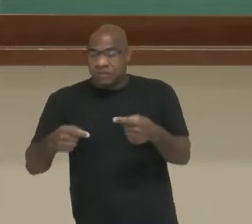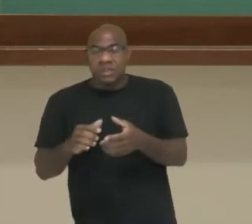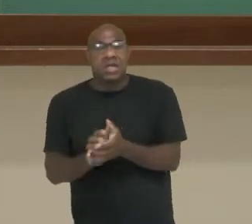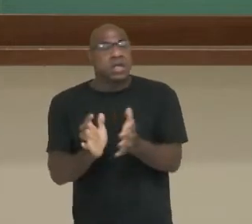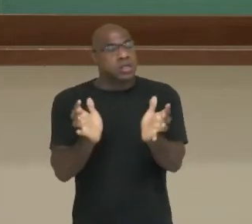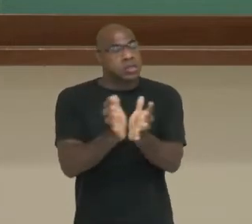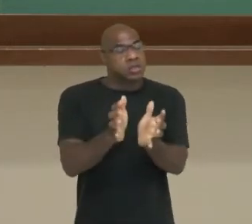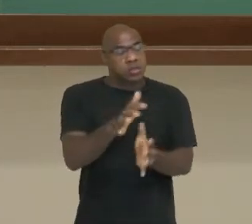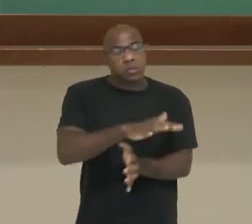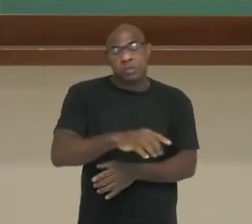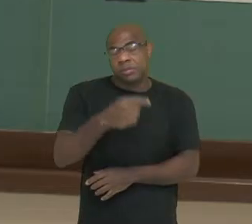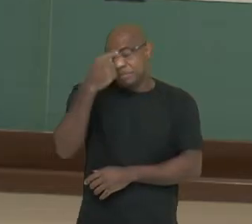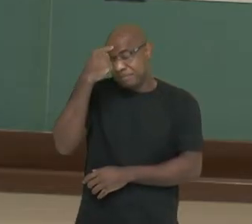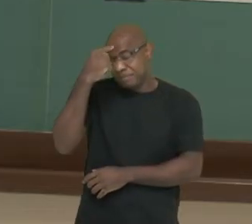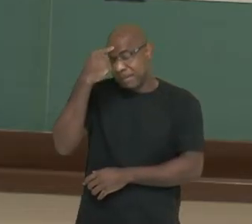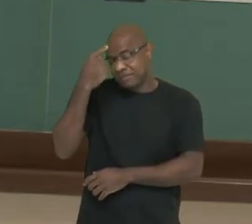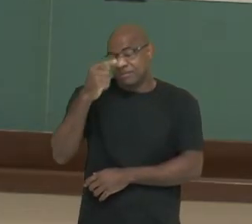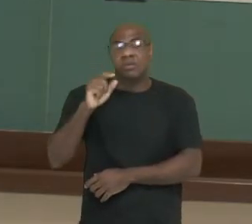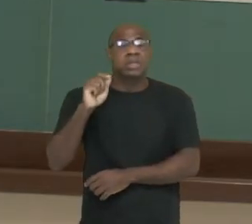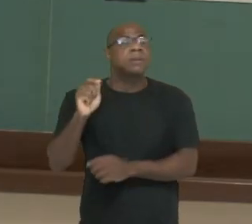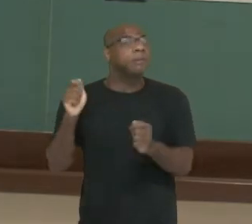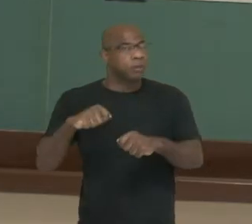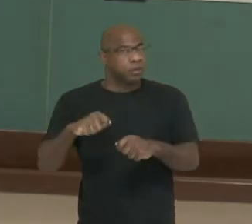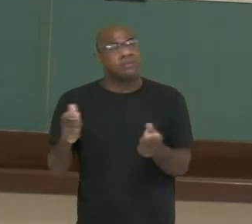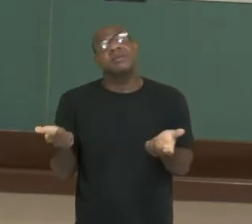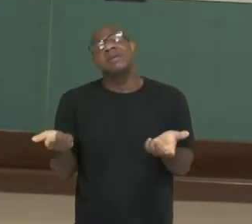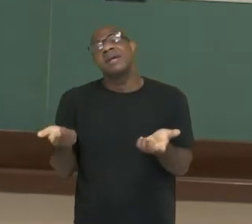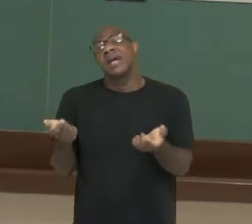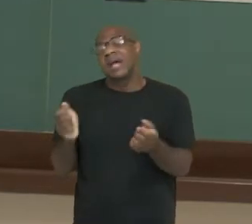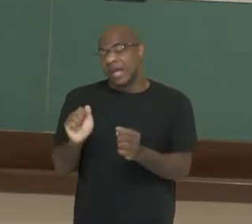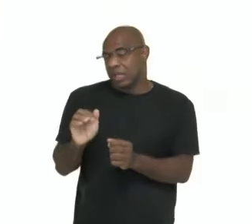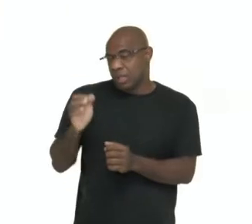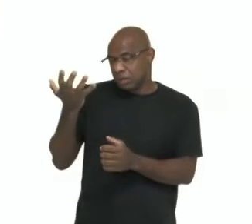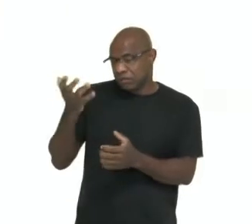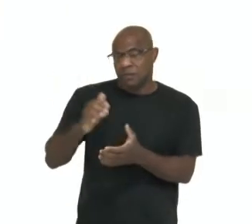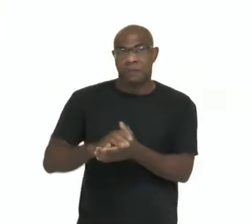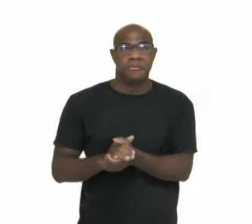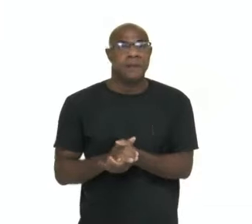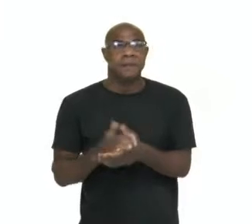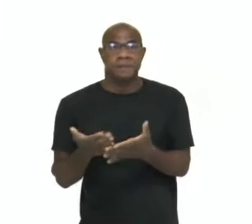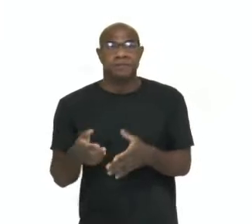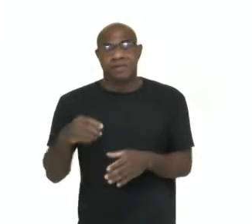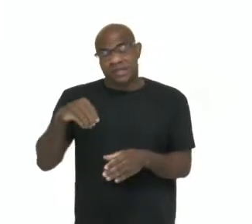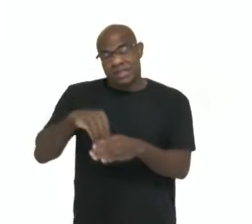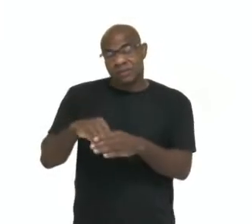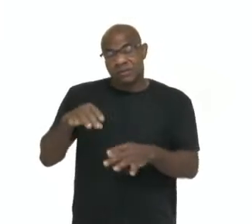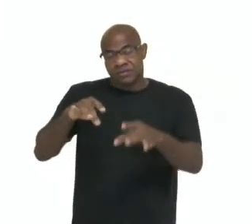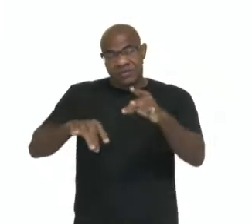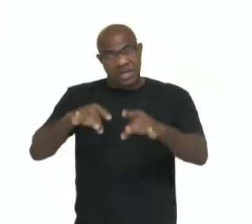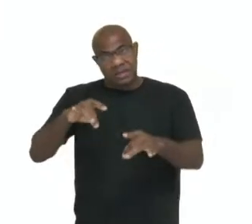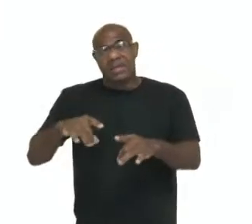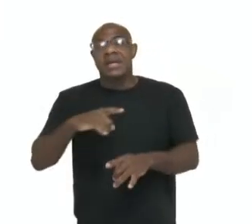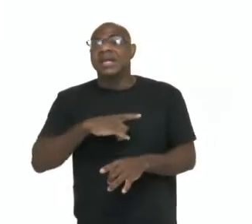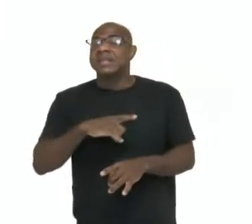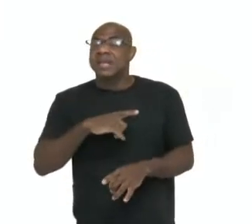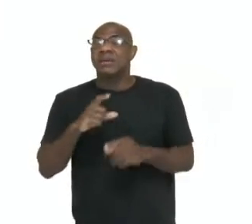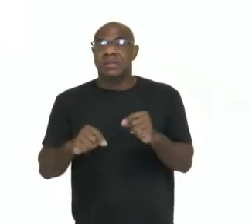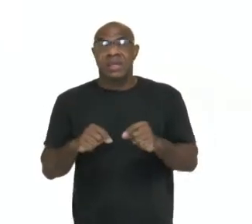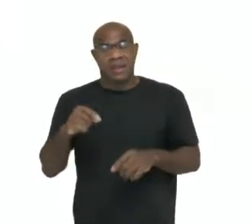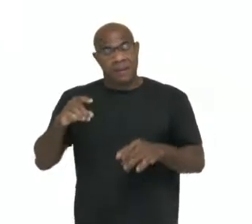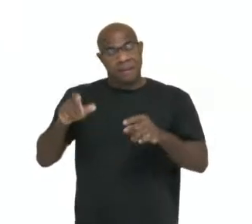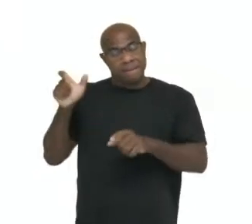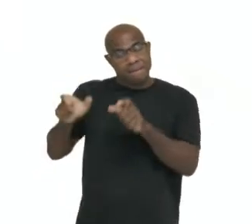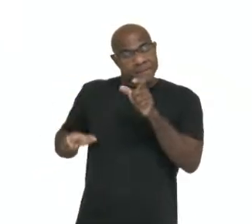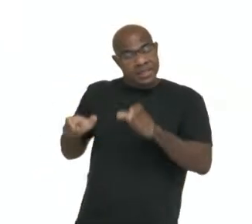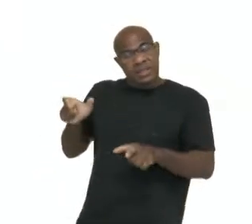resolva, pense em soluções para, né, resolver esse problema. Então, nesse teatro, existe sempre personagens que são oprimidos, ou seja, que